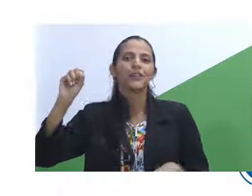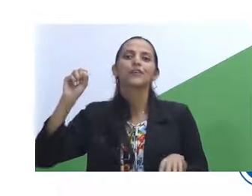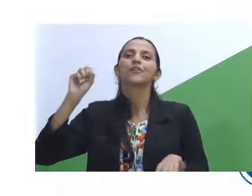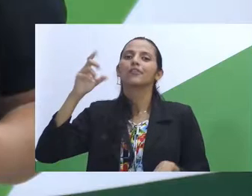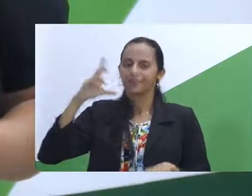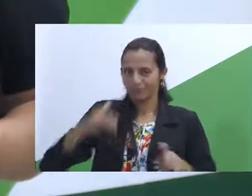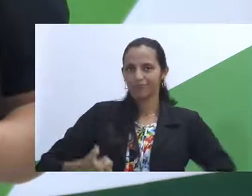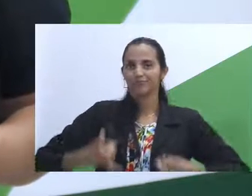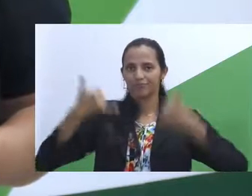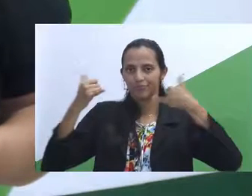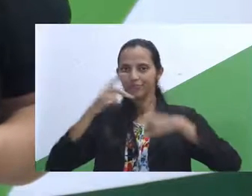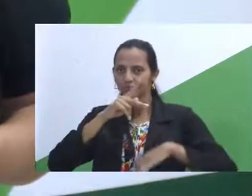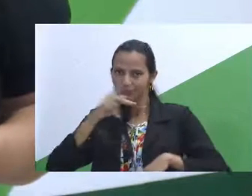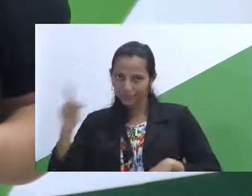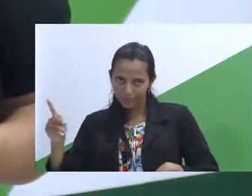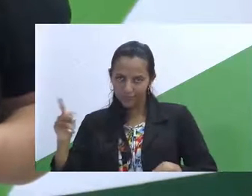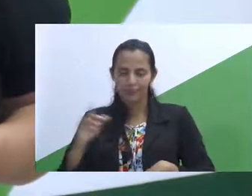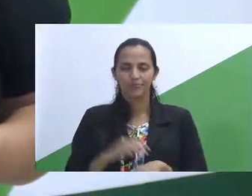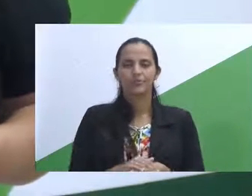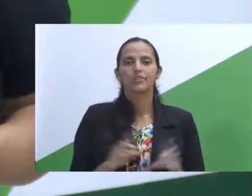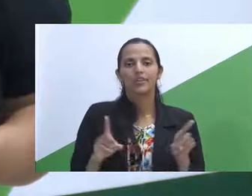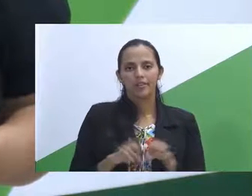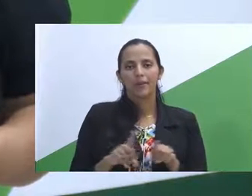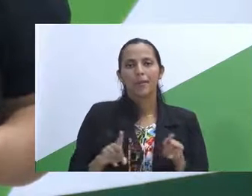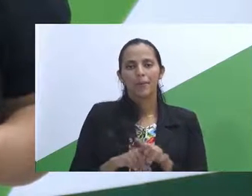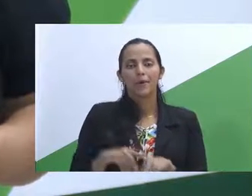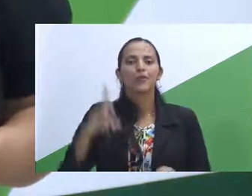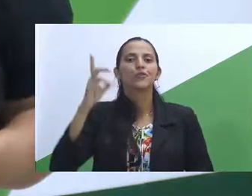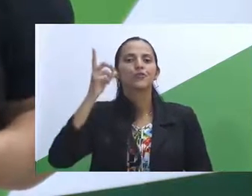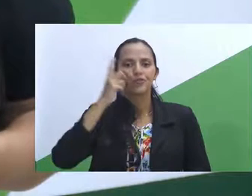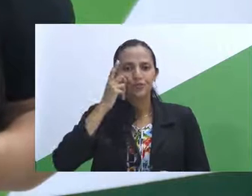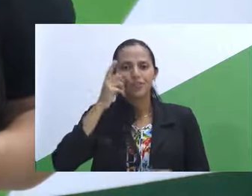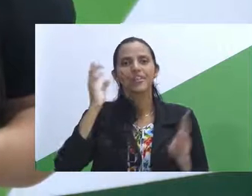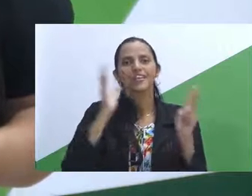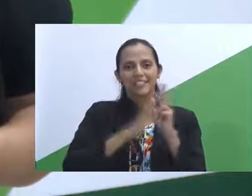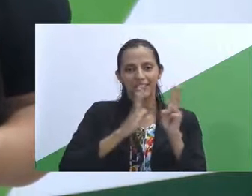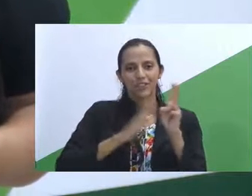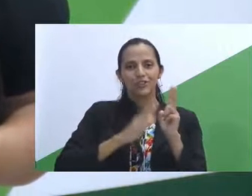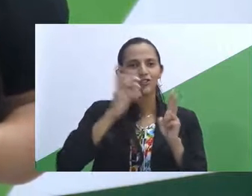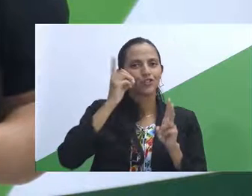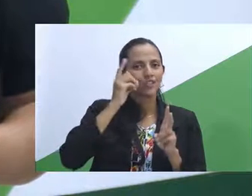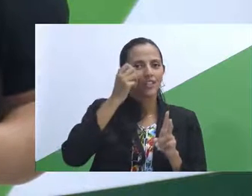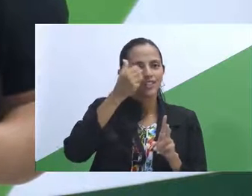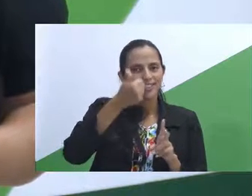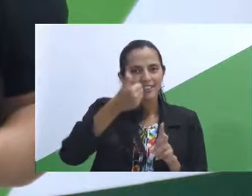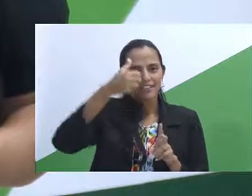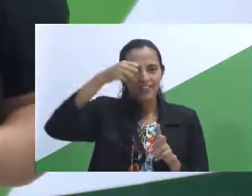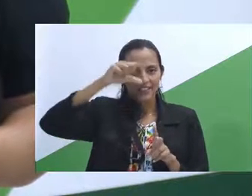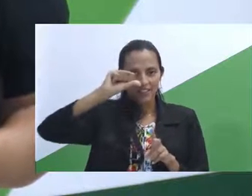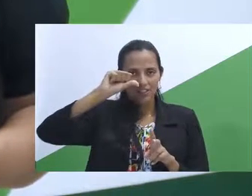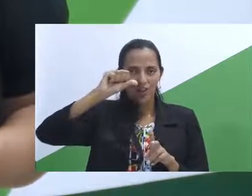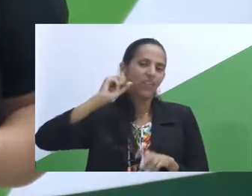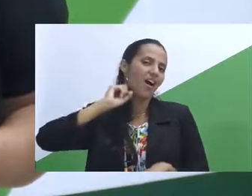presidente, dia também que ele vai instituir o Dia do Índio, né, porque Vargas, eu não coloquei aí nos slides, mas